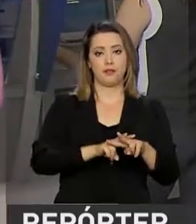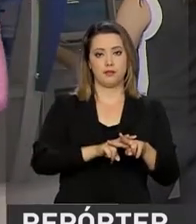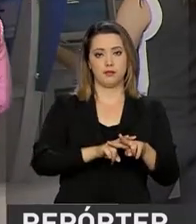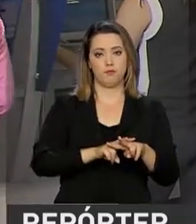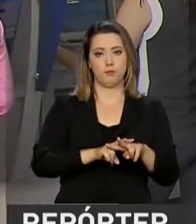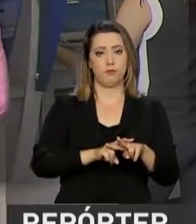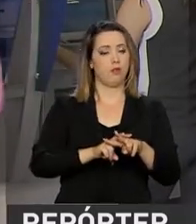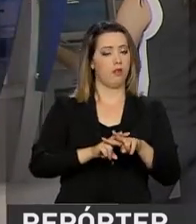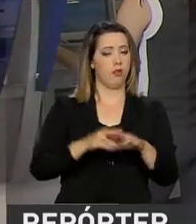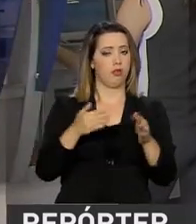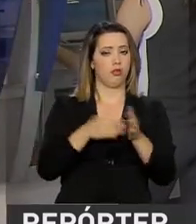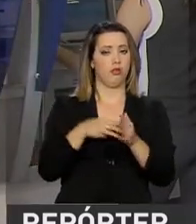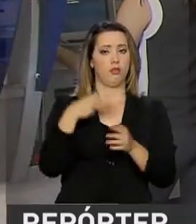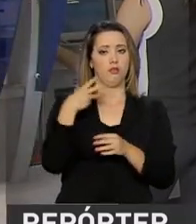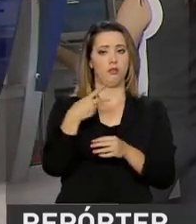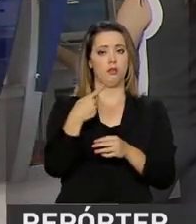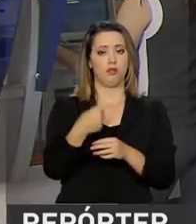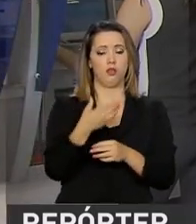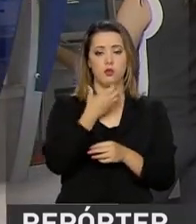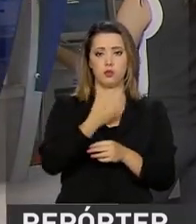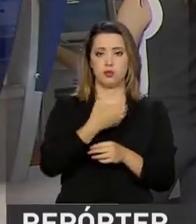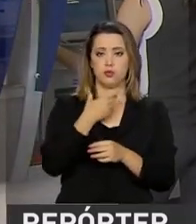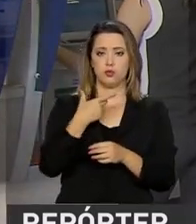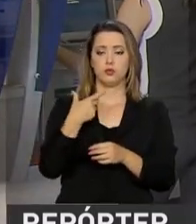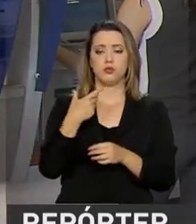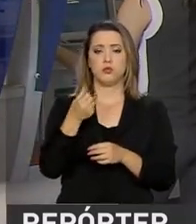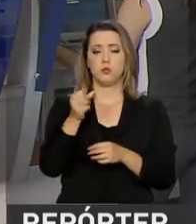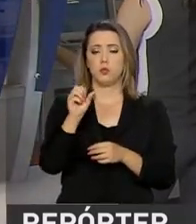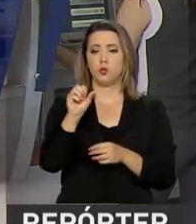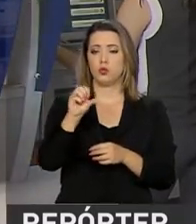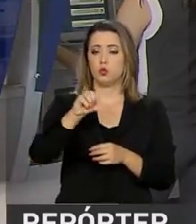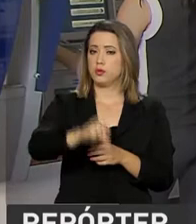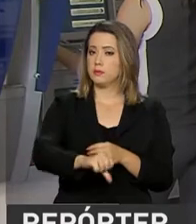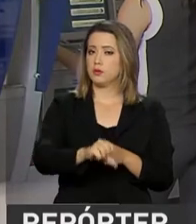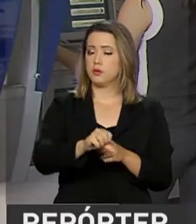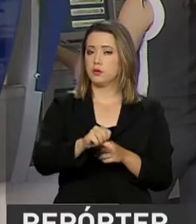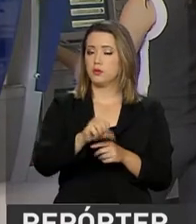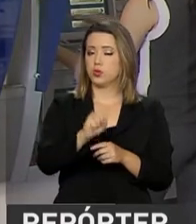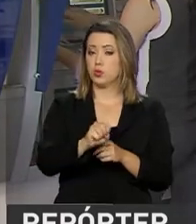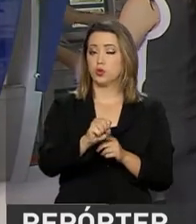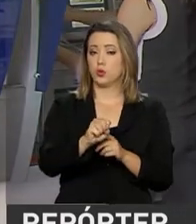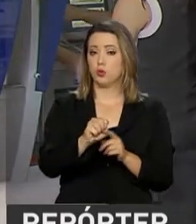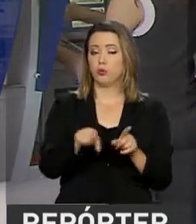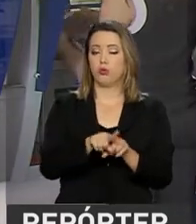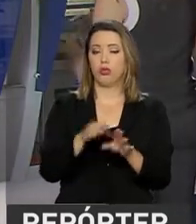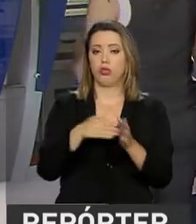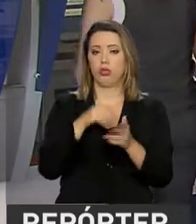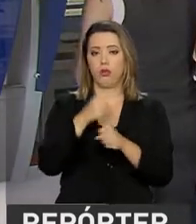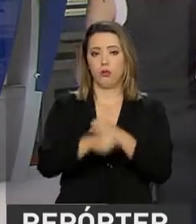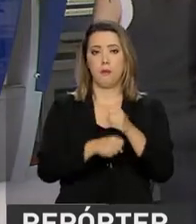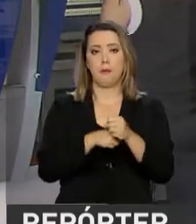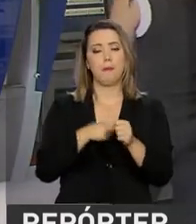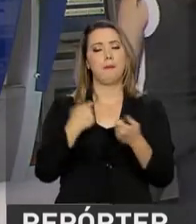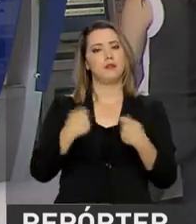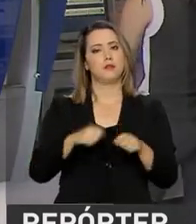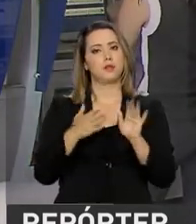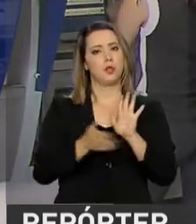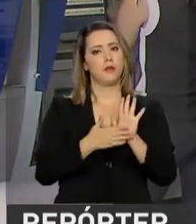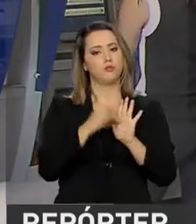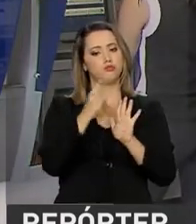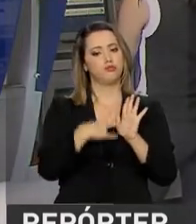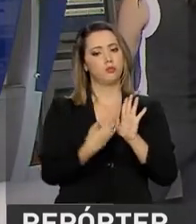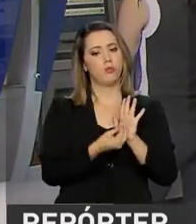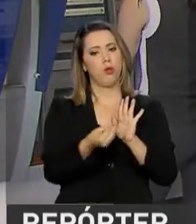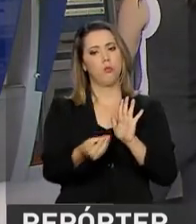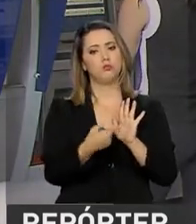dezembro do ano que vem para fazer os saques das contas inativas do fgts mas eles terão que apresentar atestado médico de